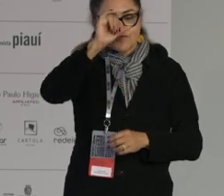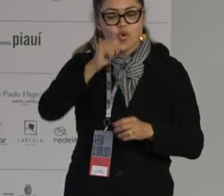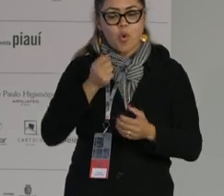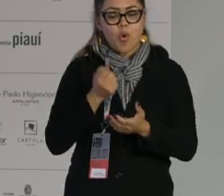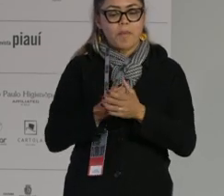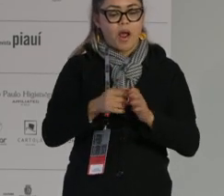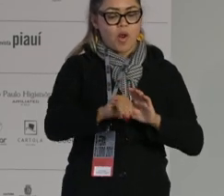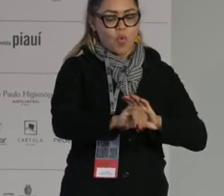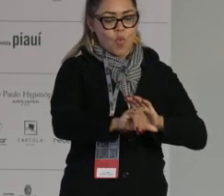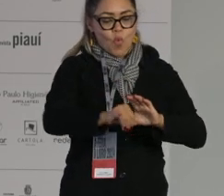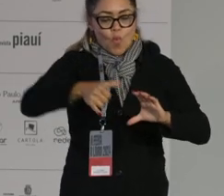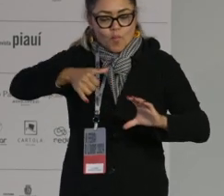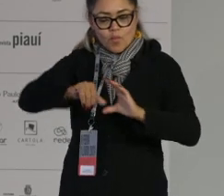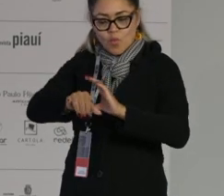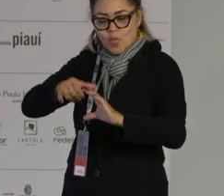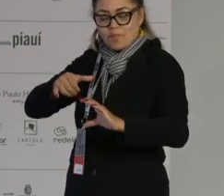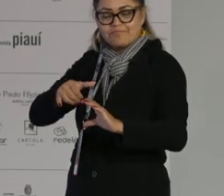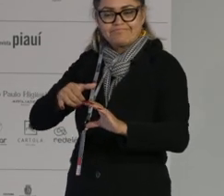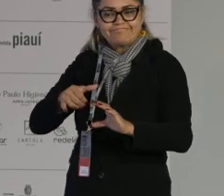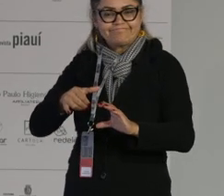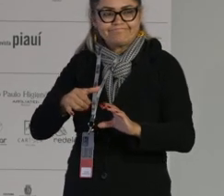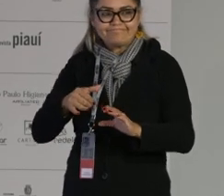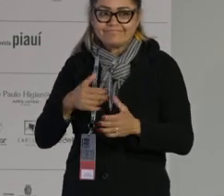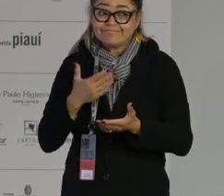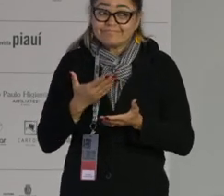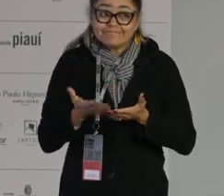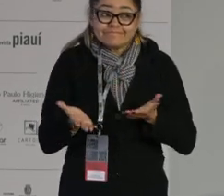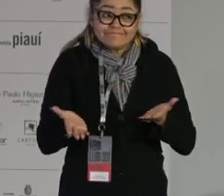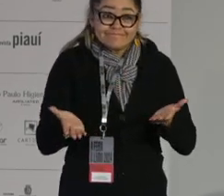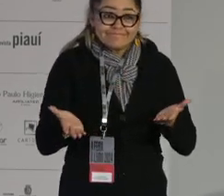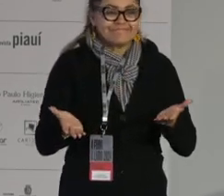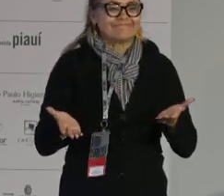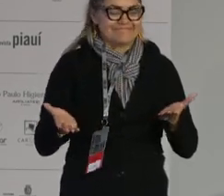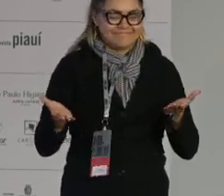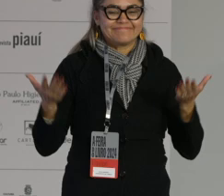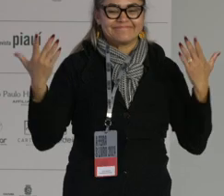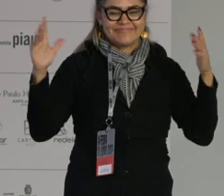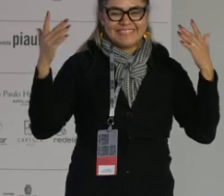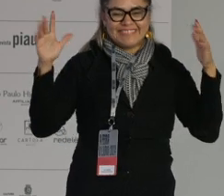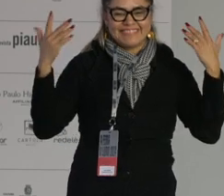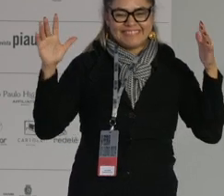Poderia sugar a tarraxa. Foi sim.